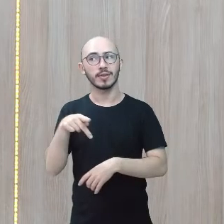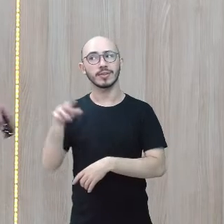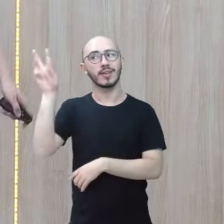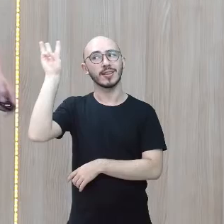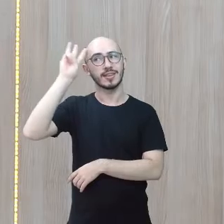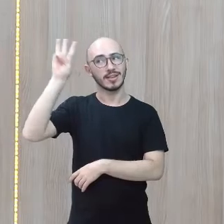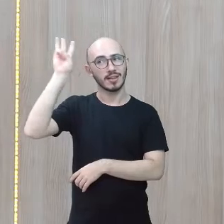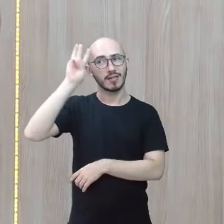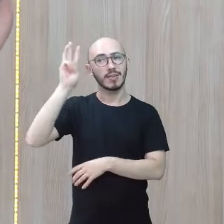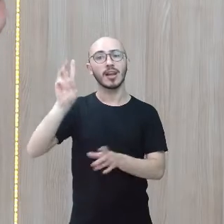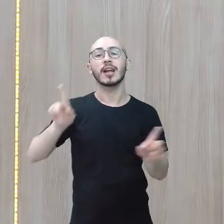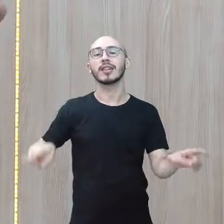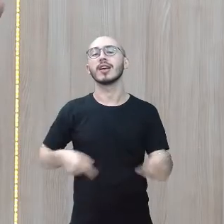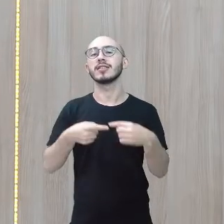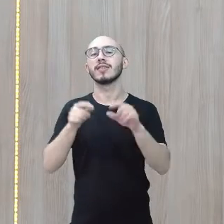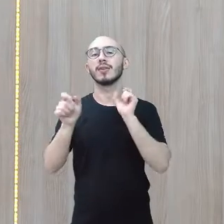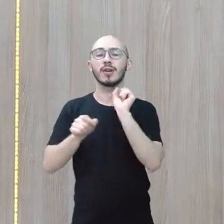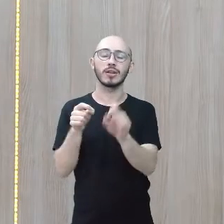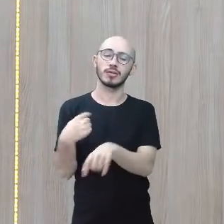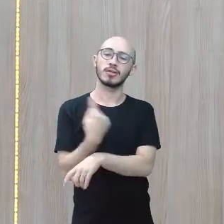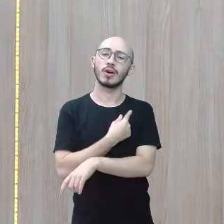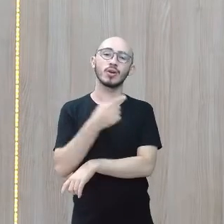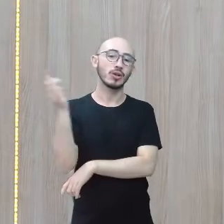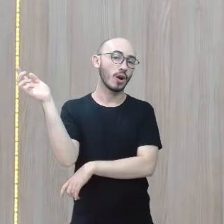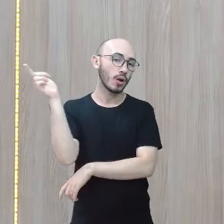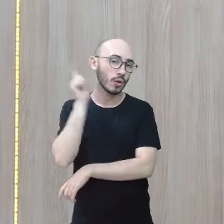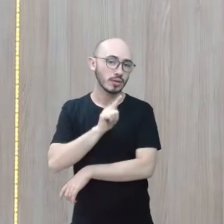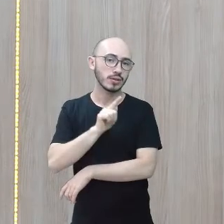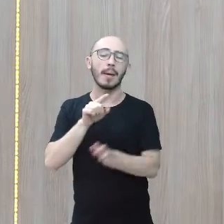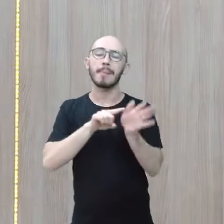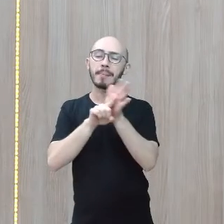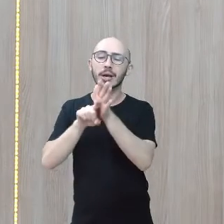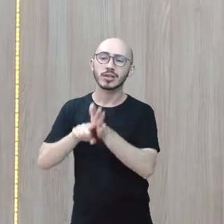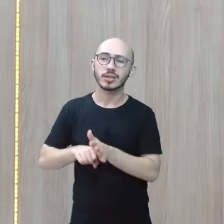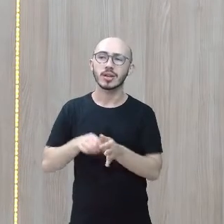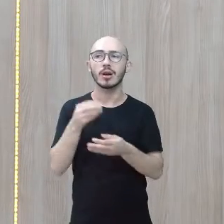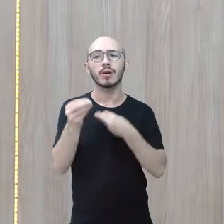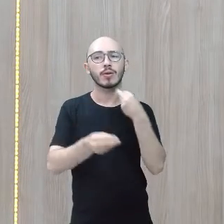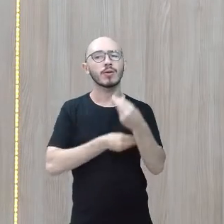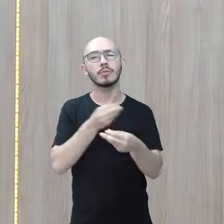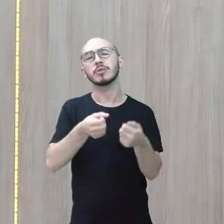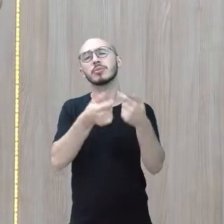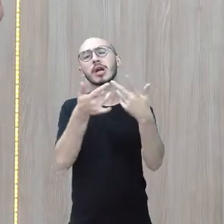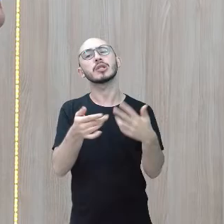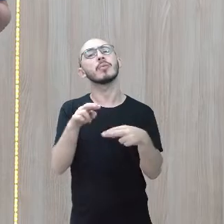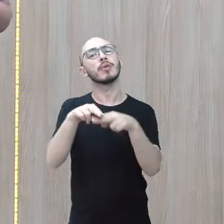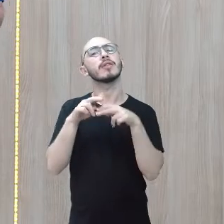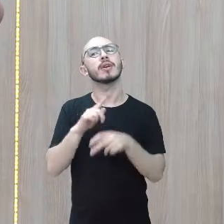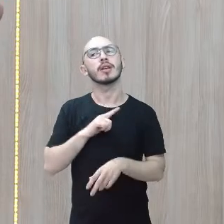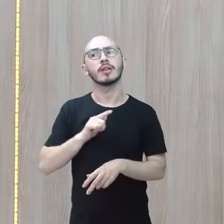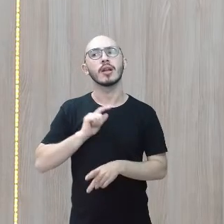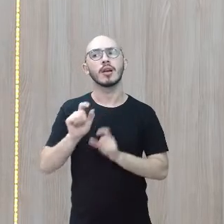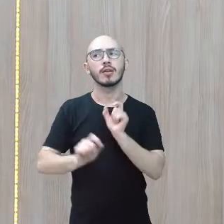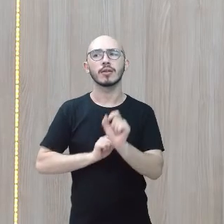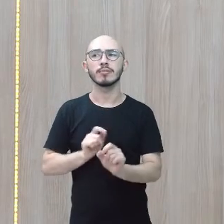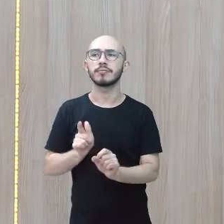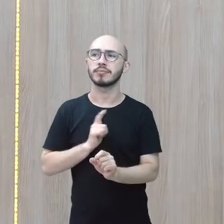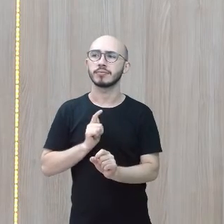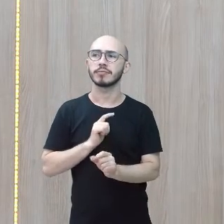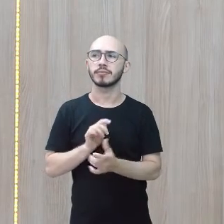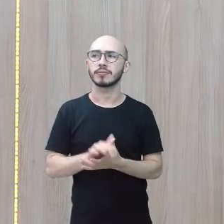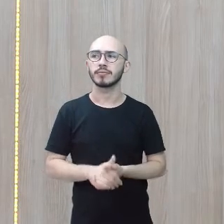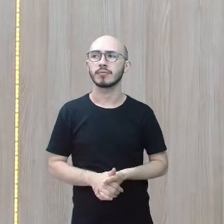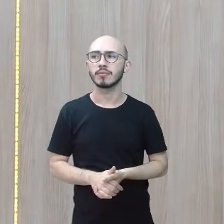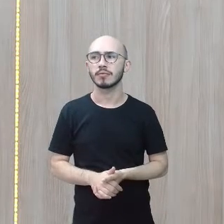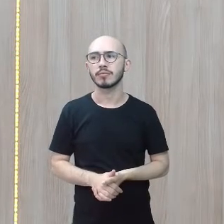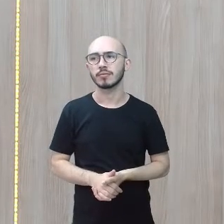terça-feira, que a gente conseguisse pesquisar a justificativa, o motivo pelo qual a gente tinha essa relação entre o